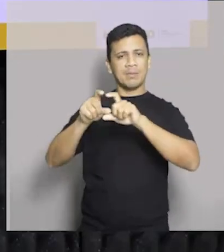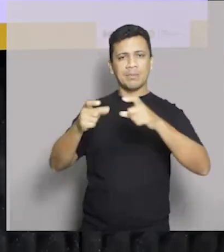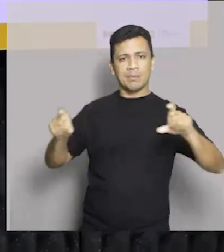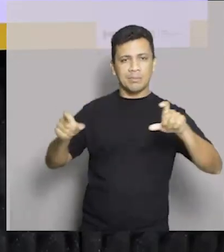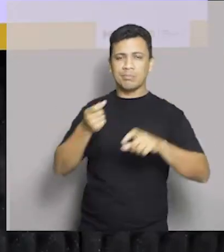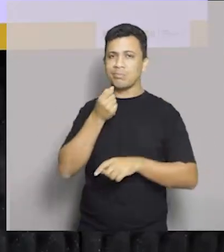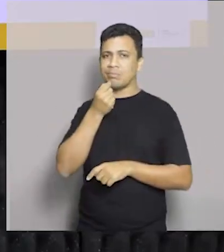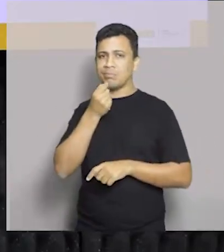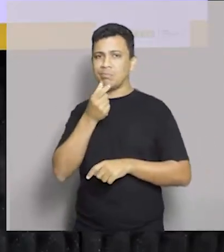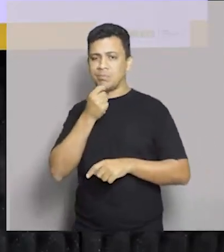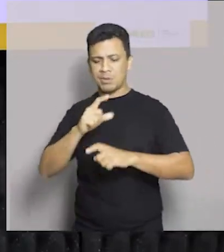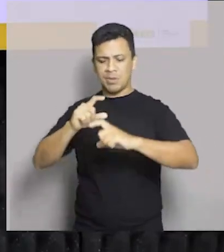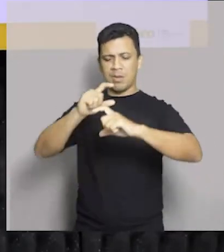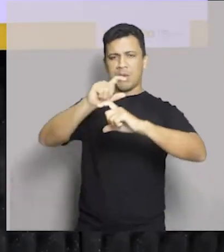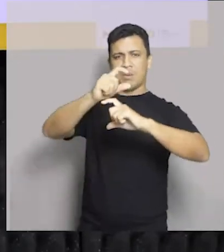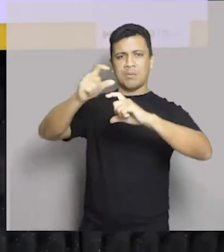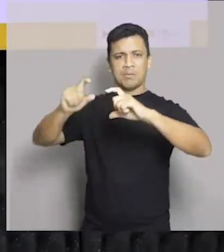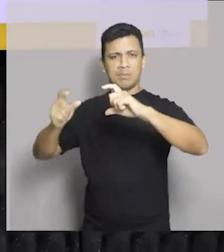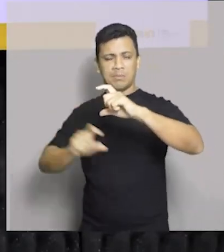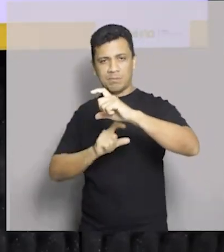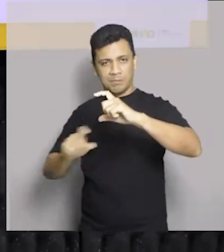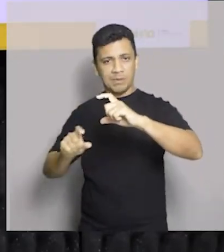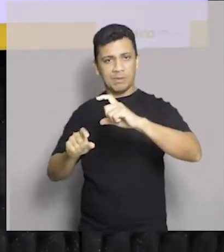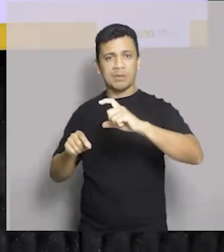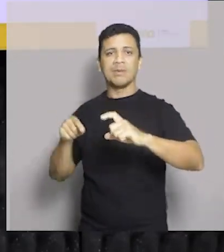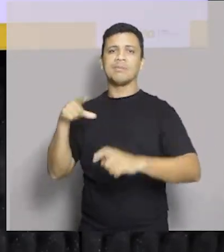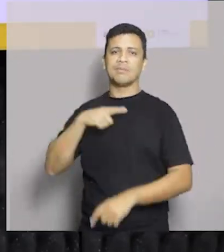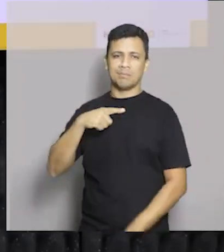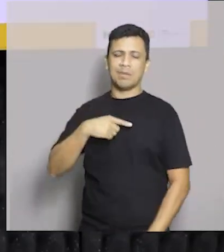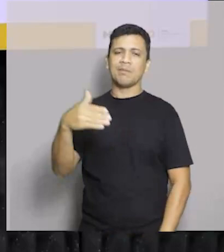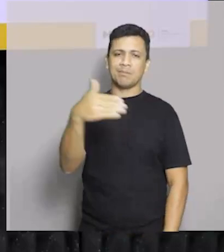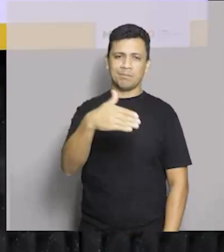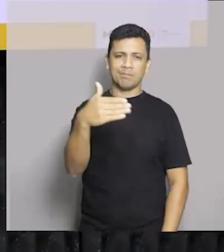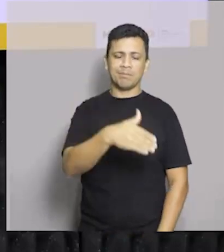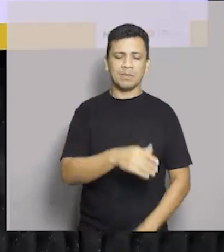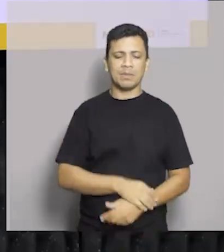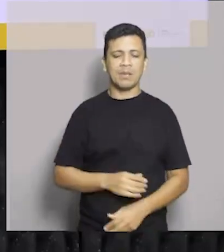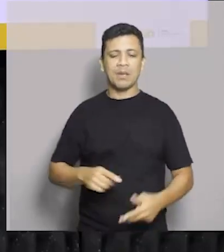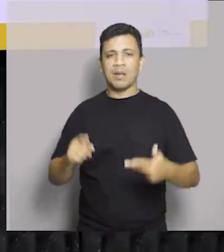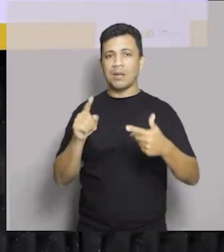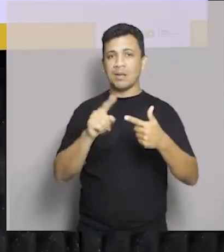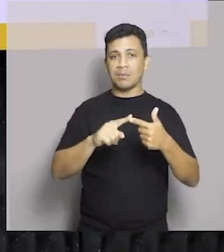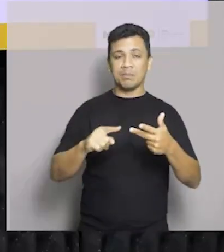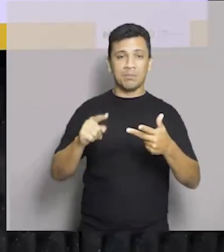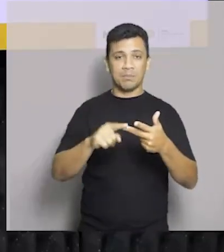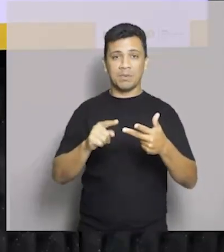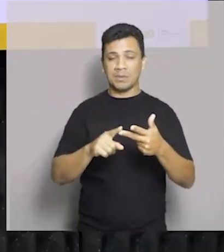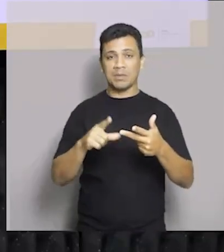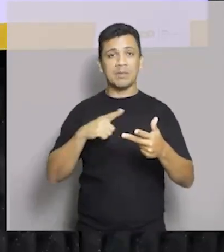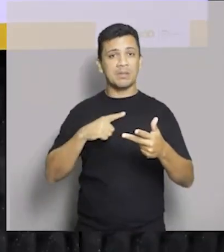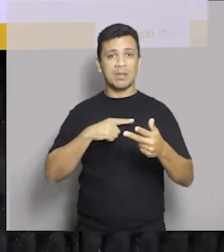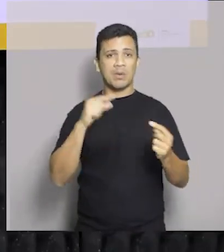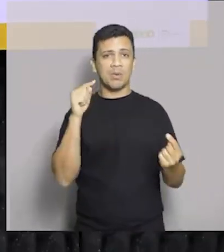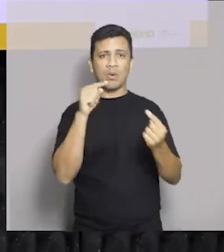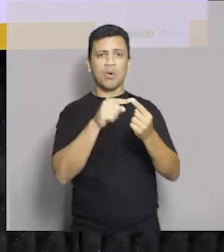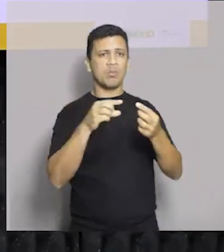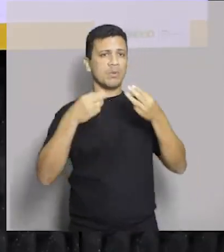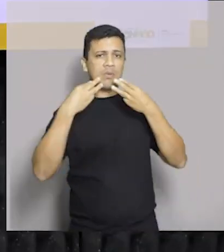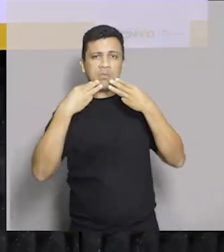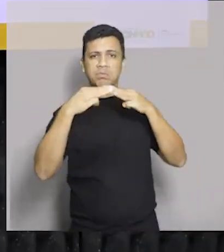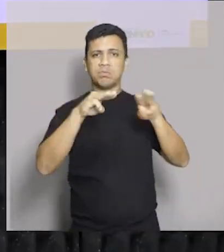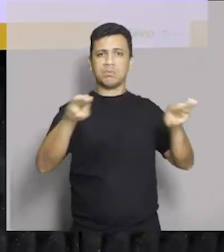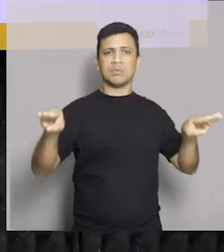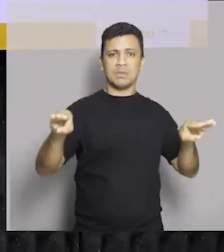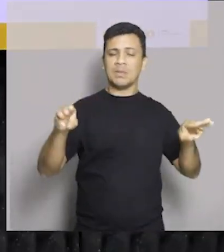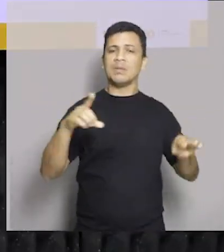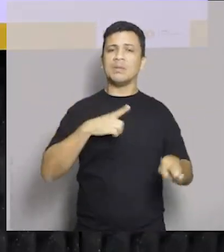tirinha, tá? A charge são textos frequentes. Os anúncios, que são os textos persuasivos, os classificados,